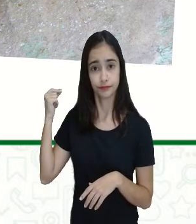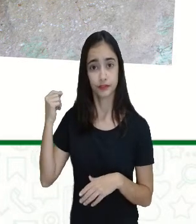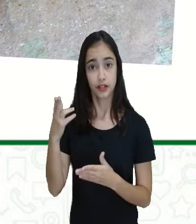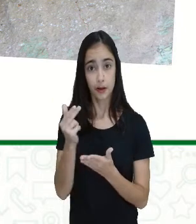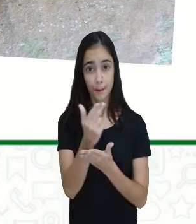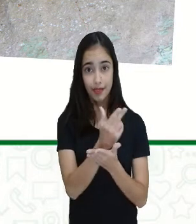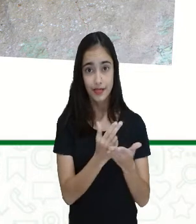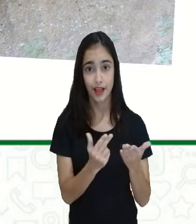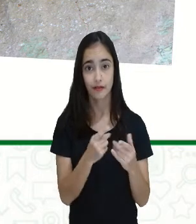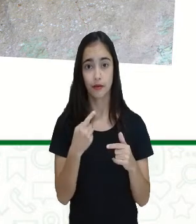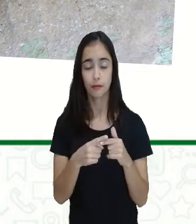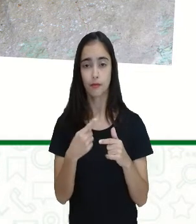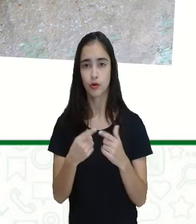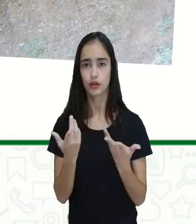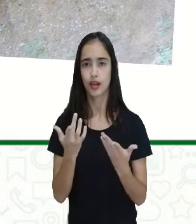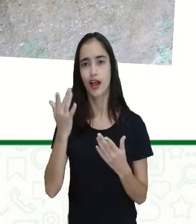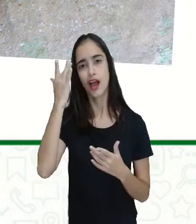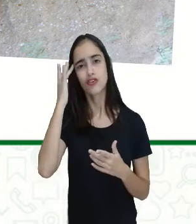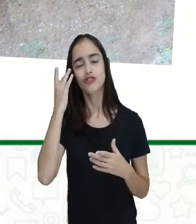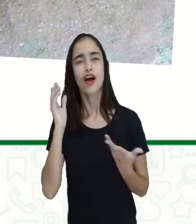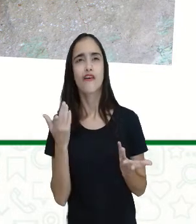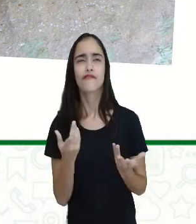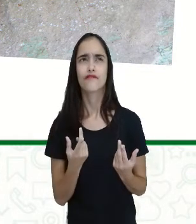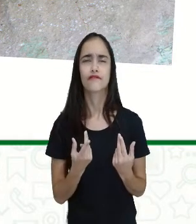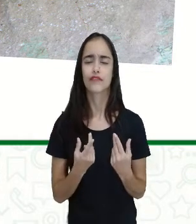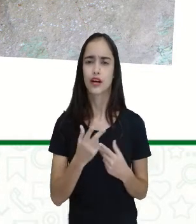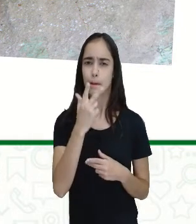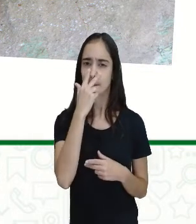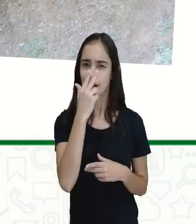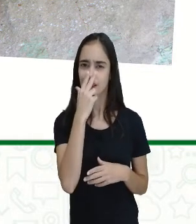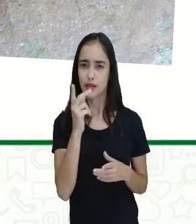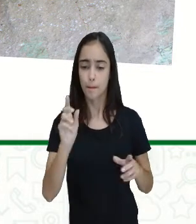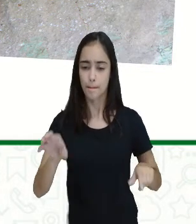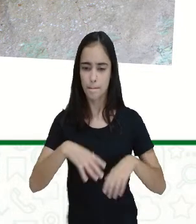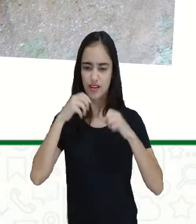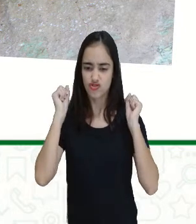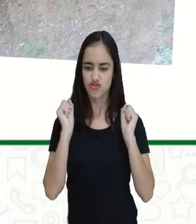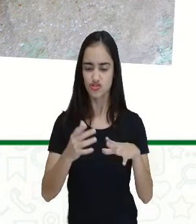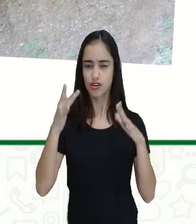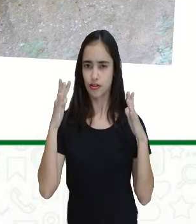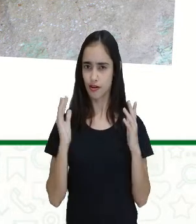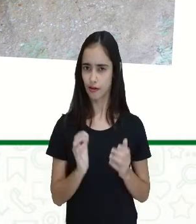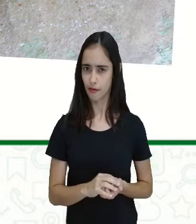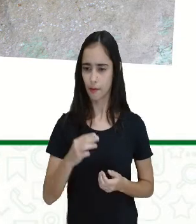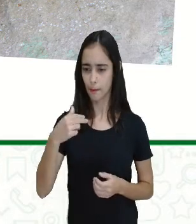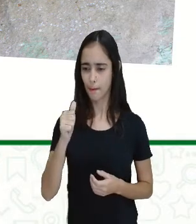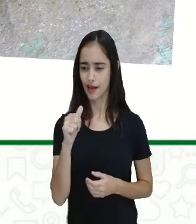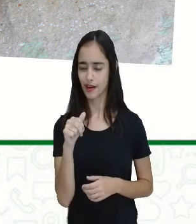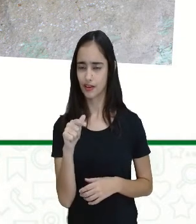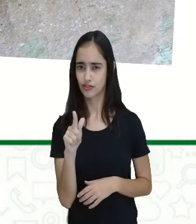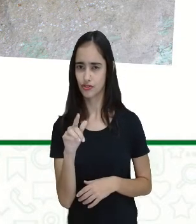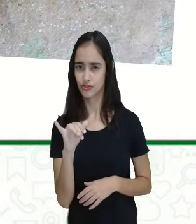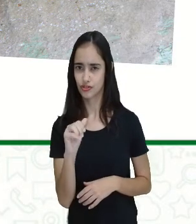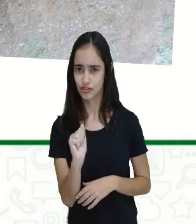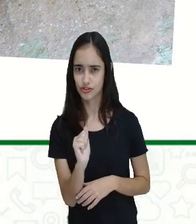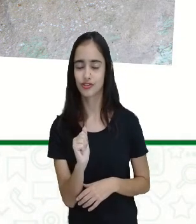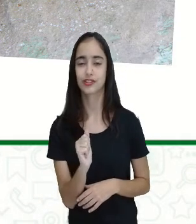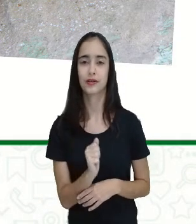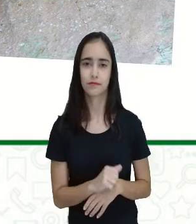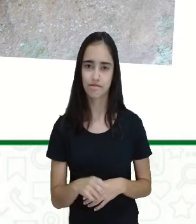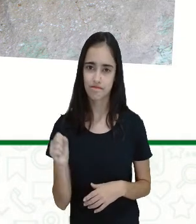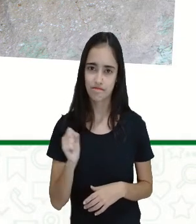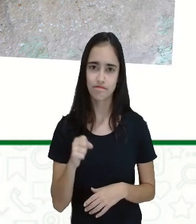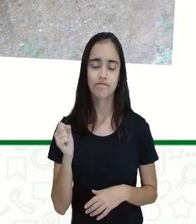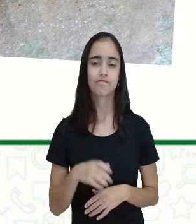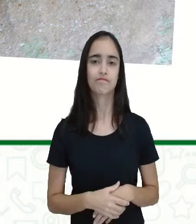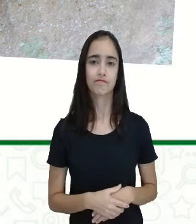magia, né? De uma religião assim bem primitiva, bem arcaica, né? Lá mesmo bem visceral,